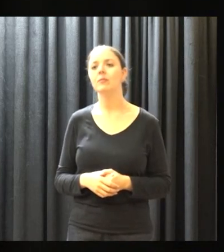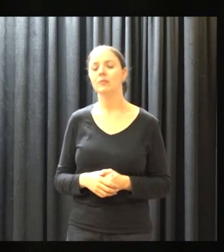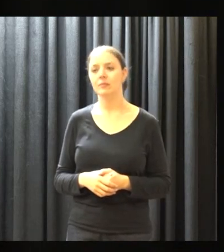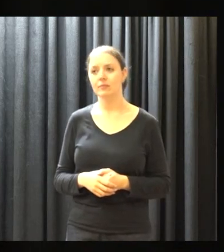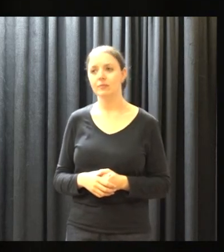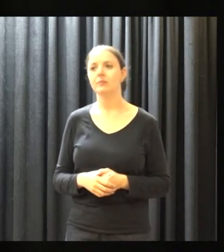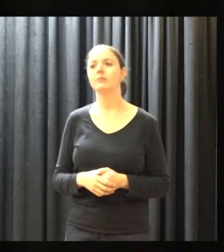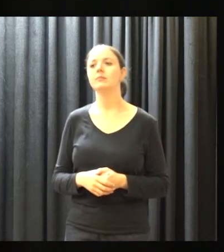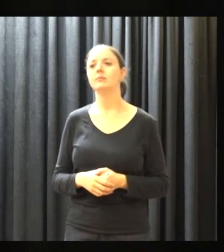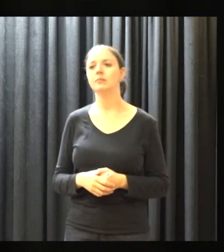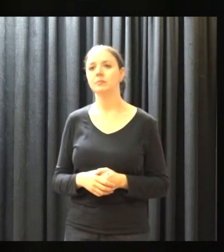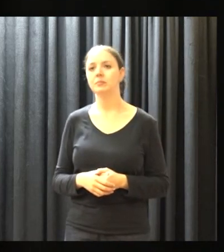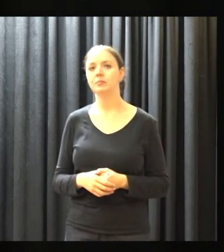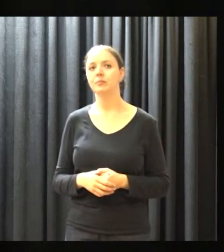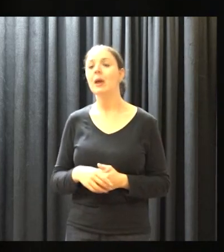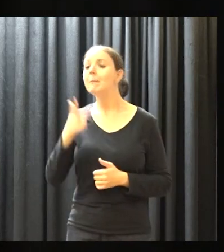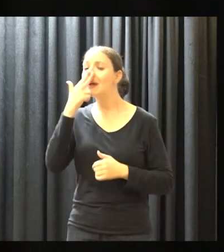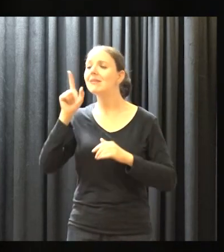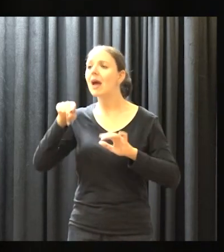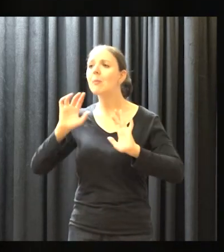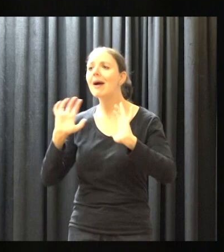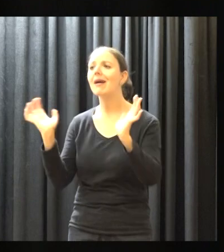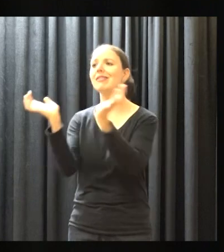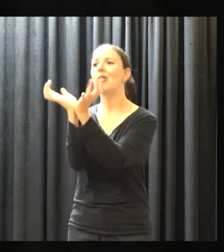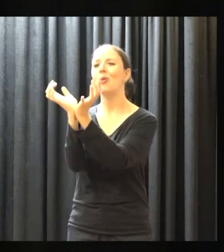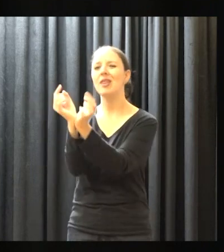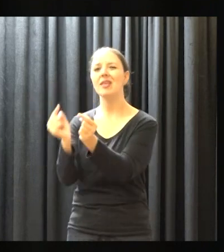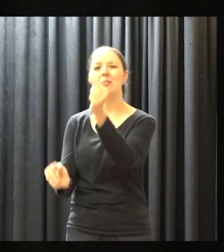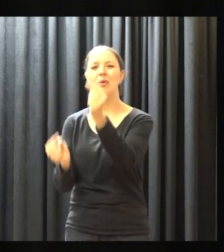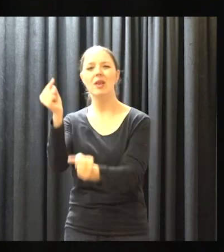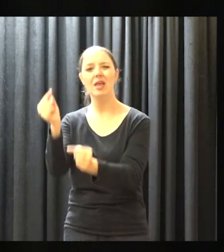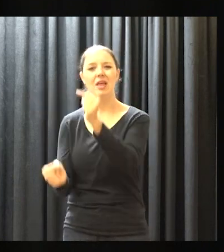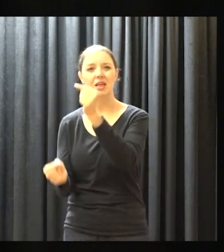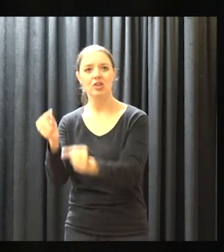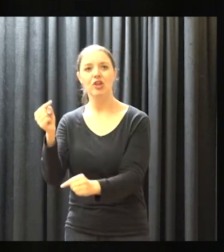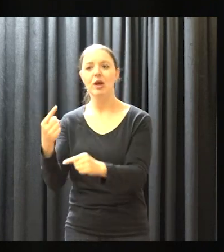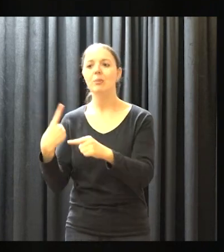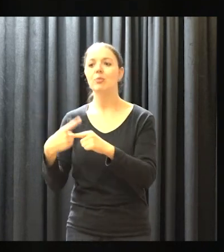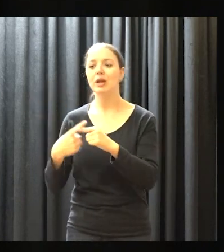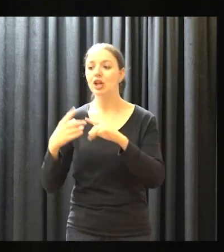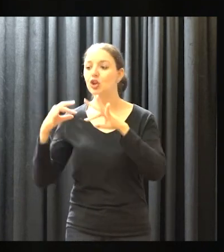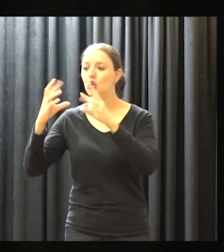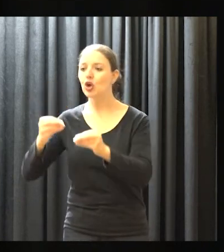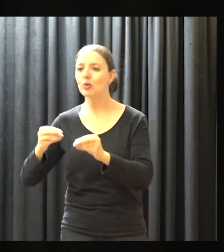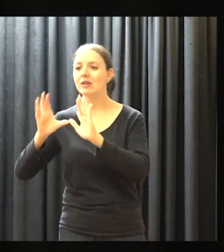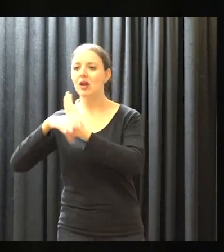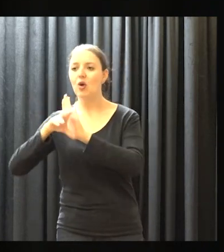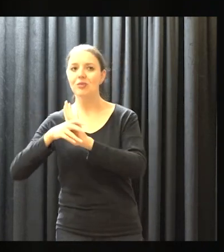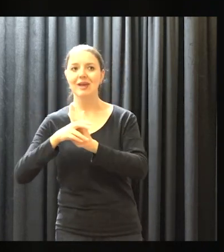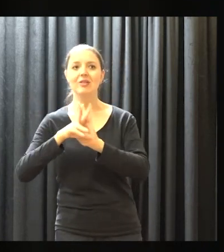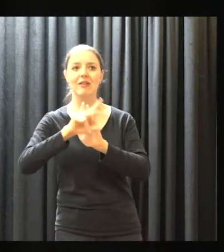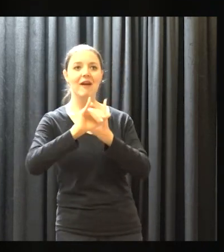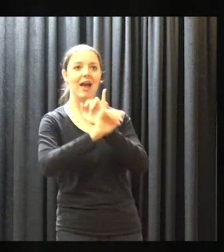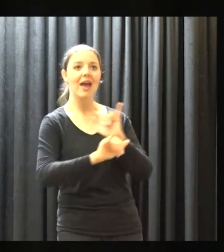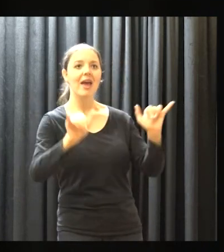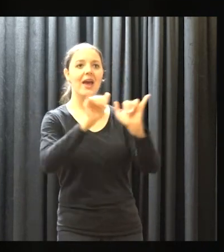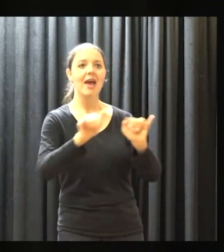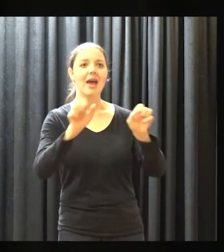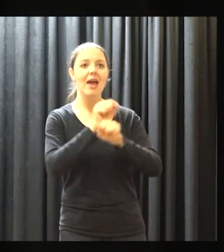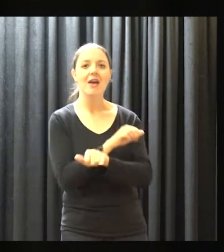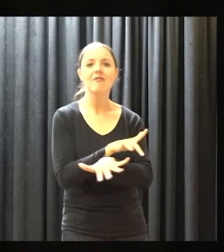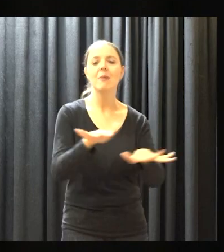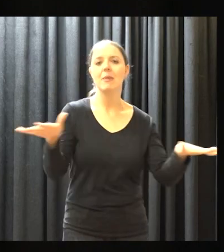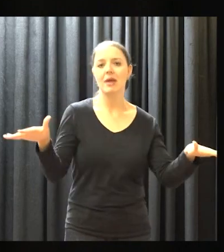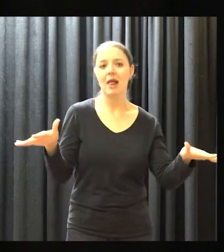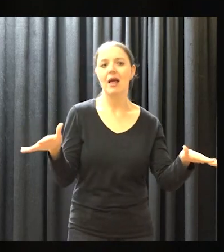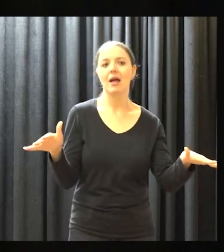Uma categoria de polícia aparece, porque tudo que permeia a corporalidade de GTS tem a ver com